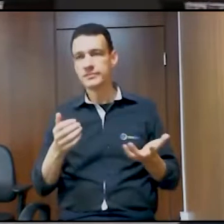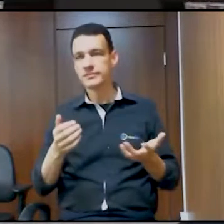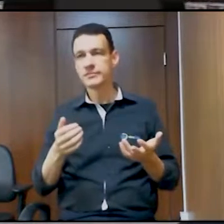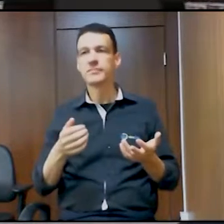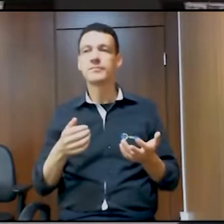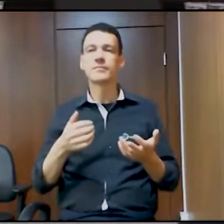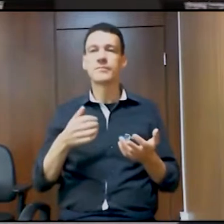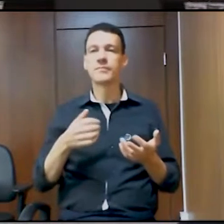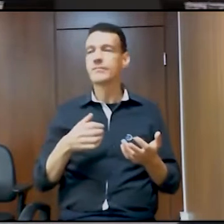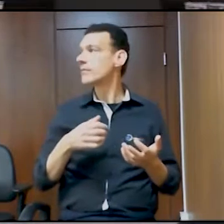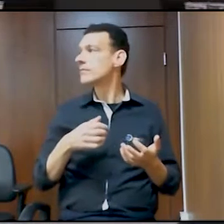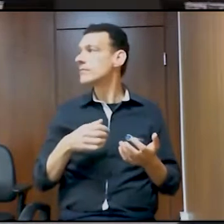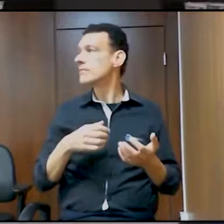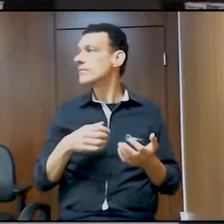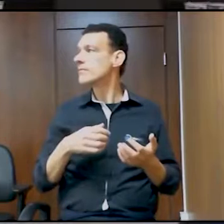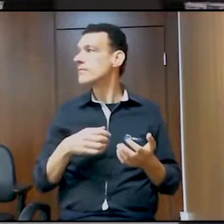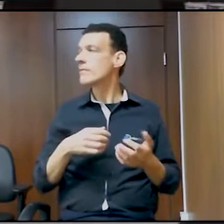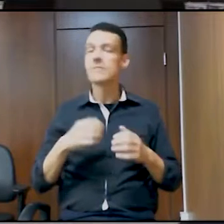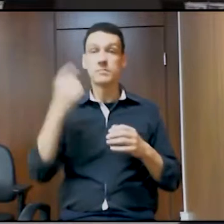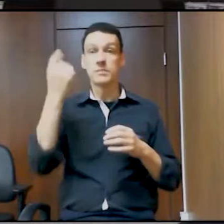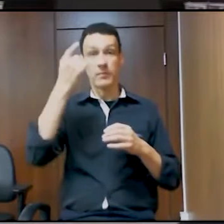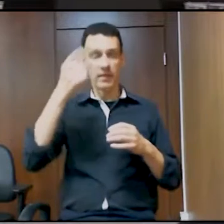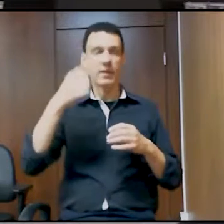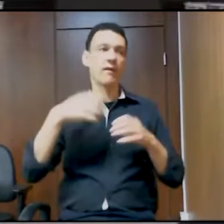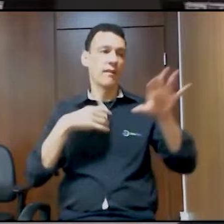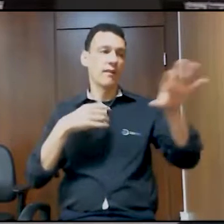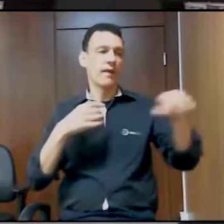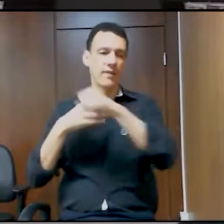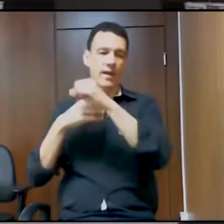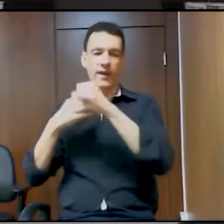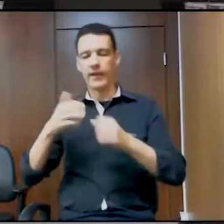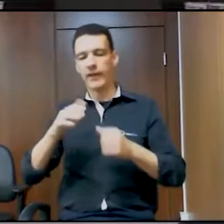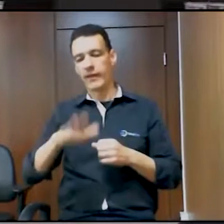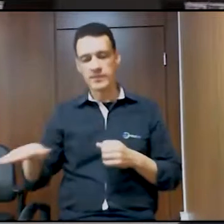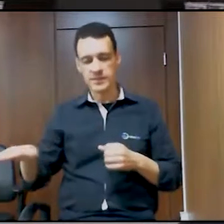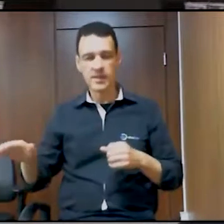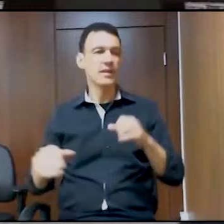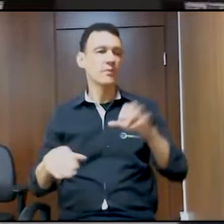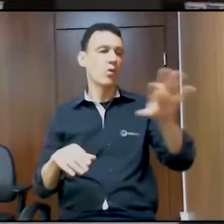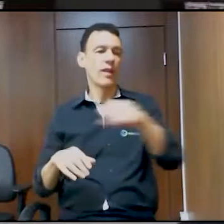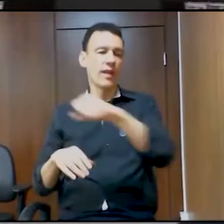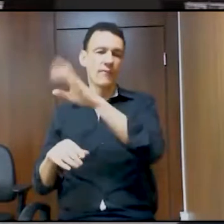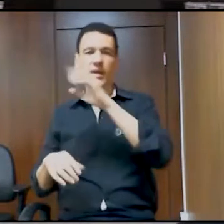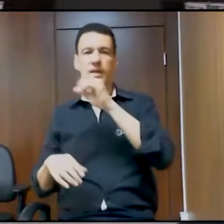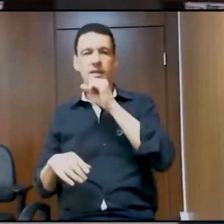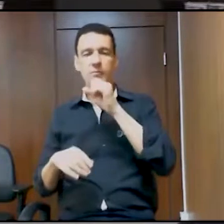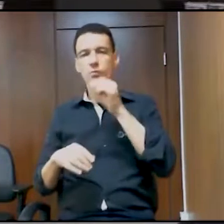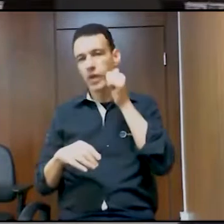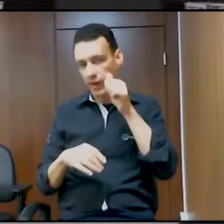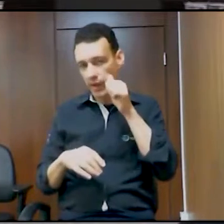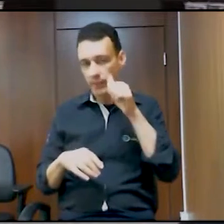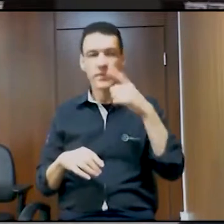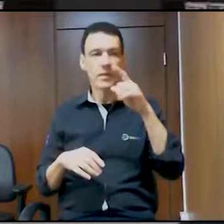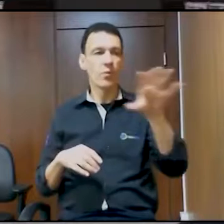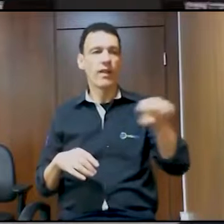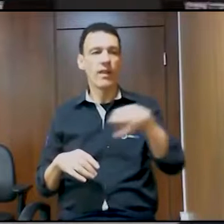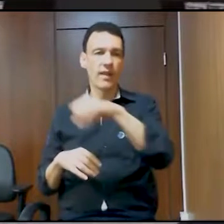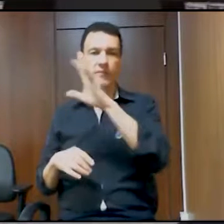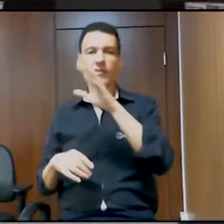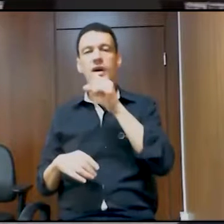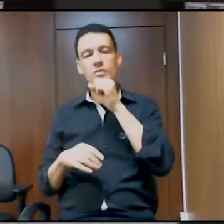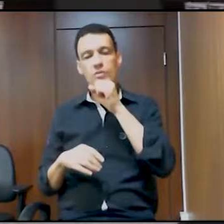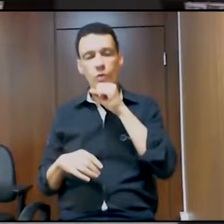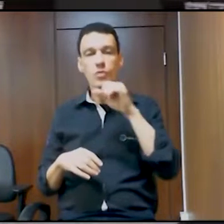levam as crianças, depois levam as mulheres, aí levam os idosos e sobram a gente. Por que isso? A população em situação de